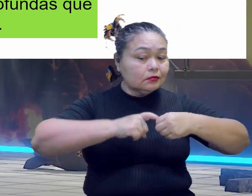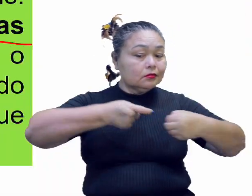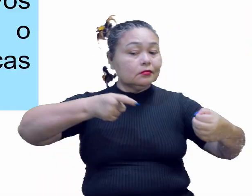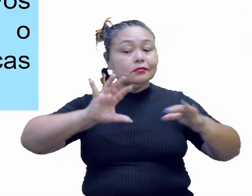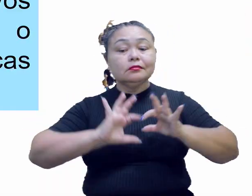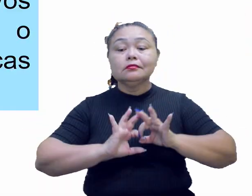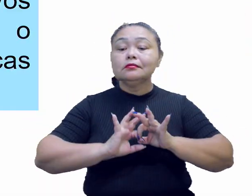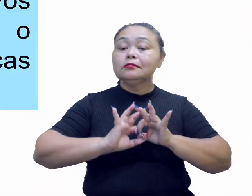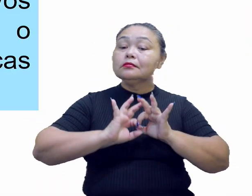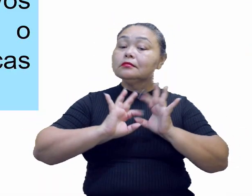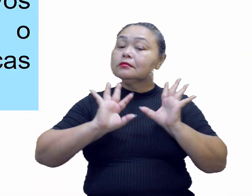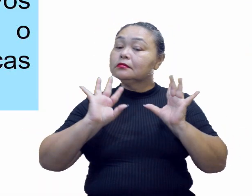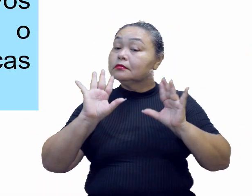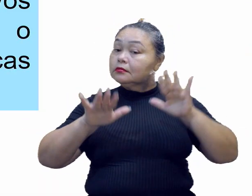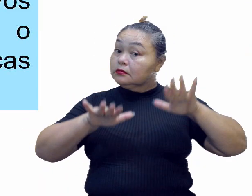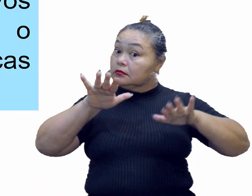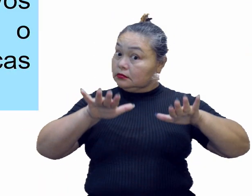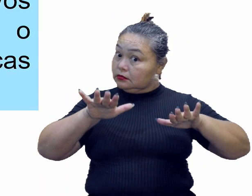Na tela.